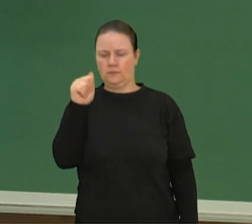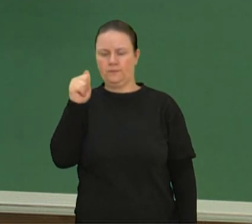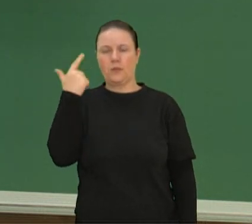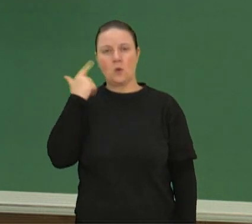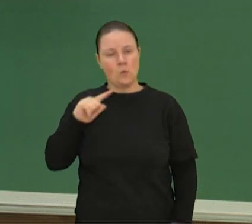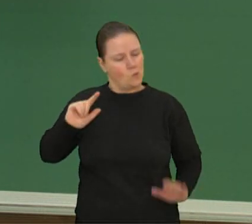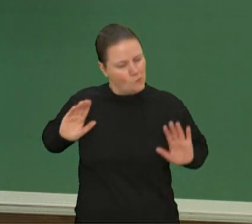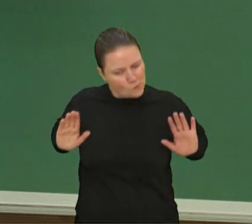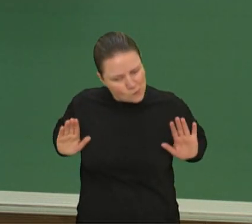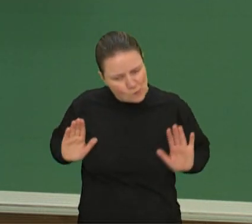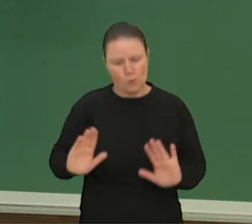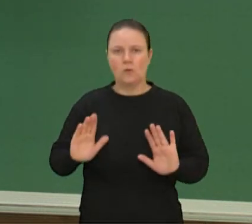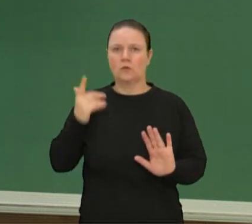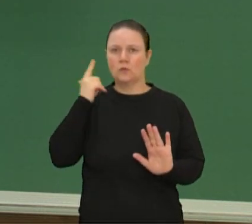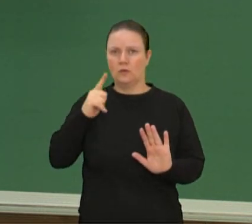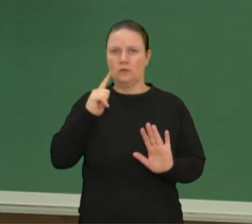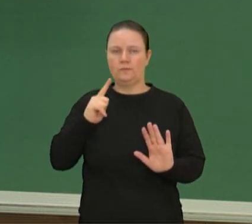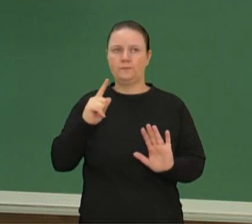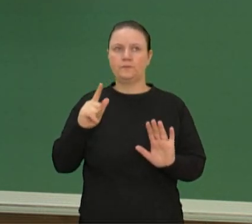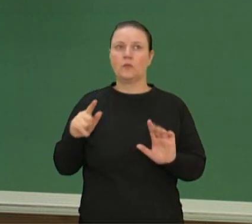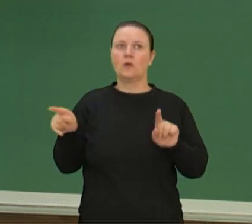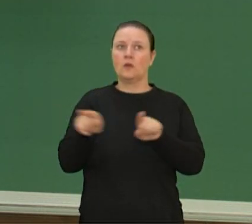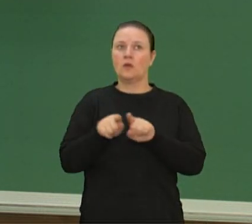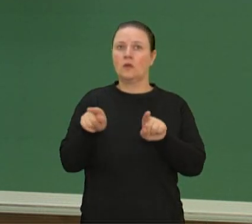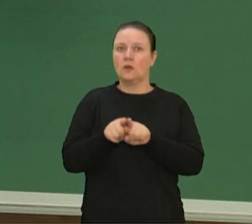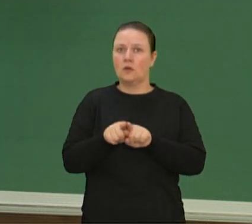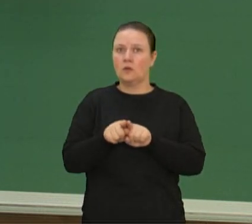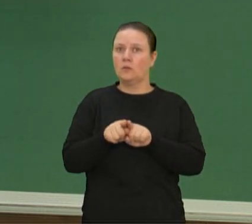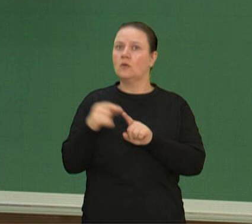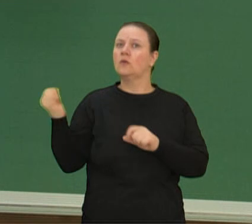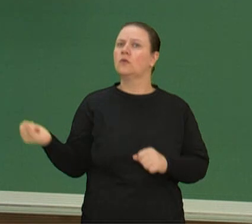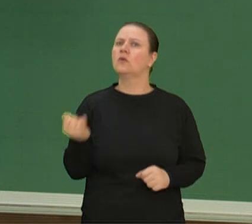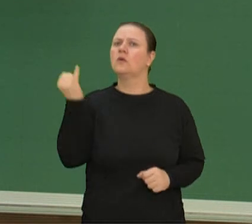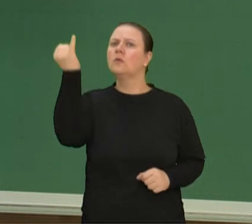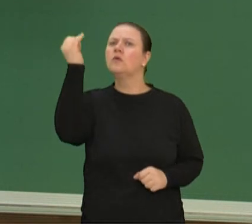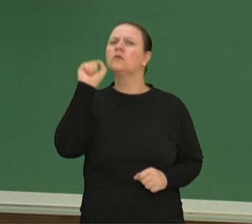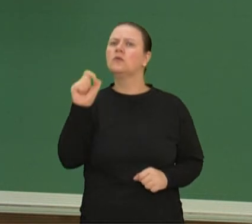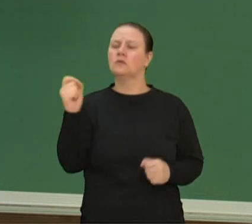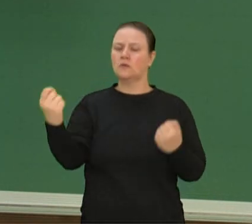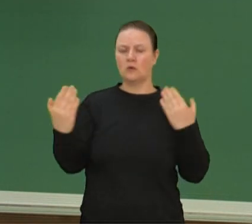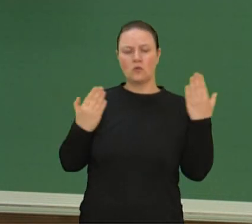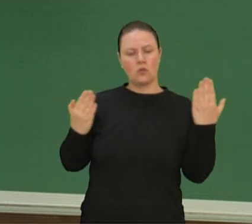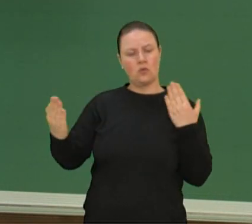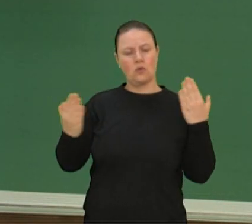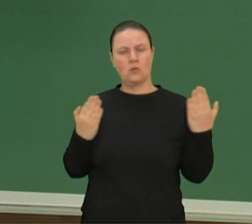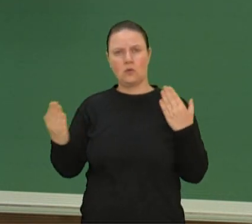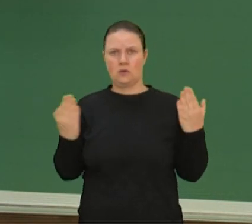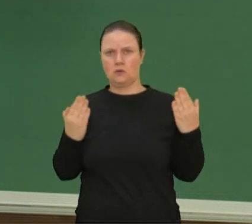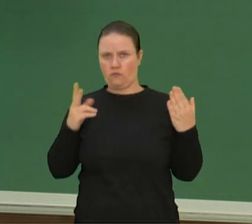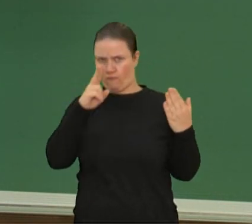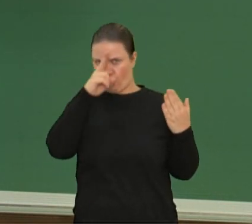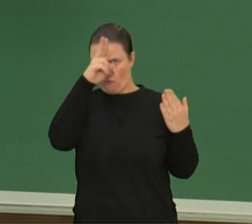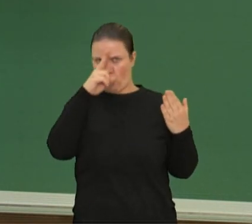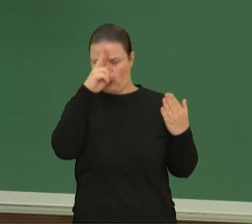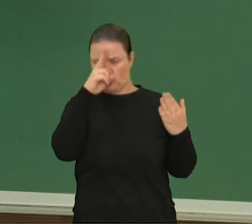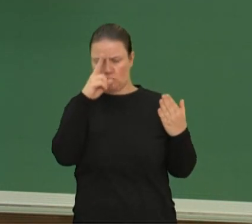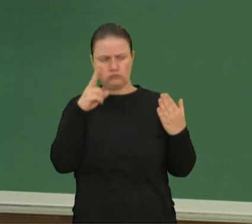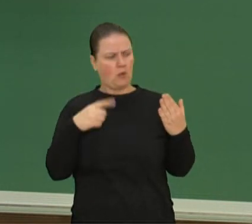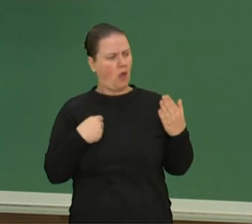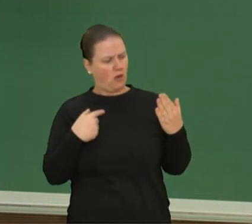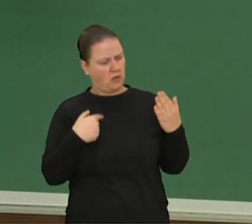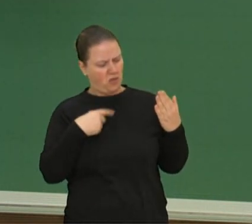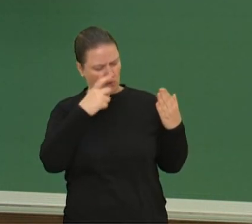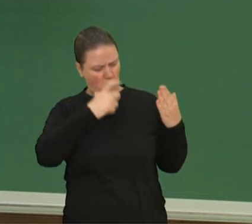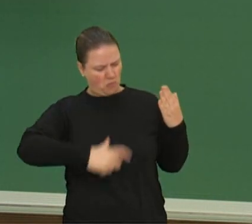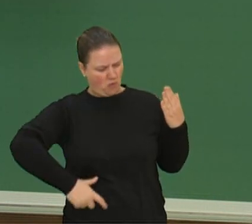E também, um outro ponto importante são as comparações. Então, quando falamos sobre força, as pessoas têm o costume de se